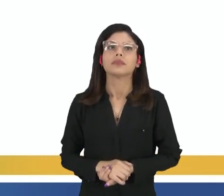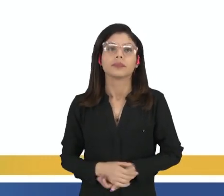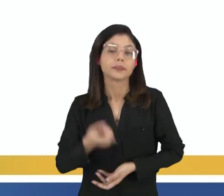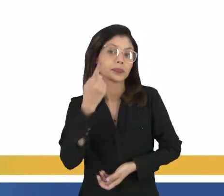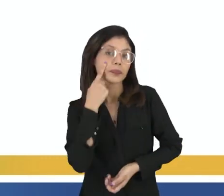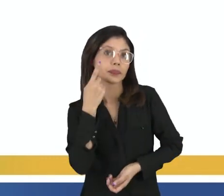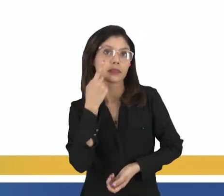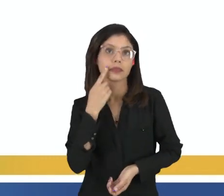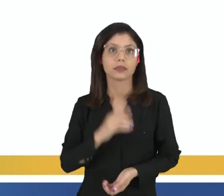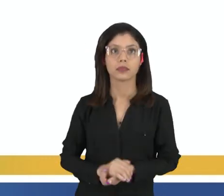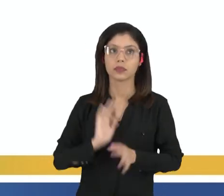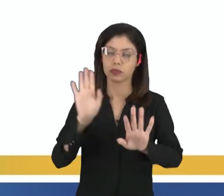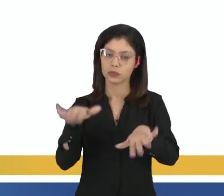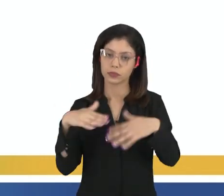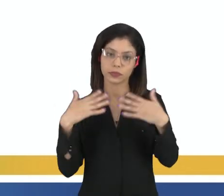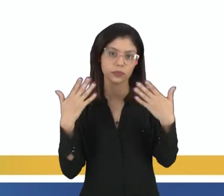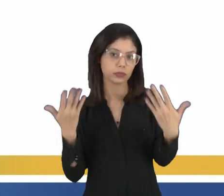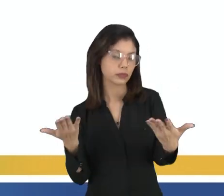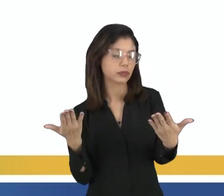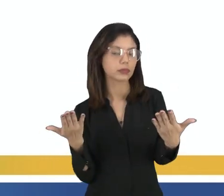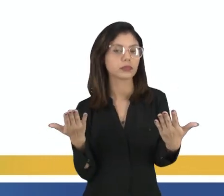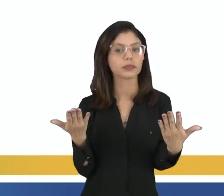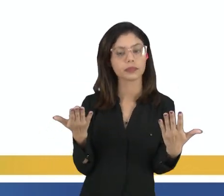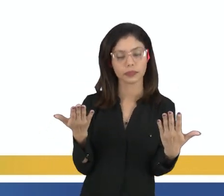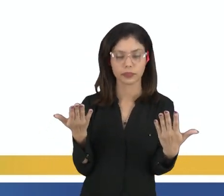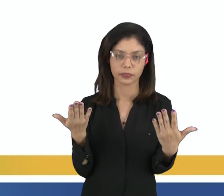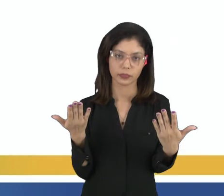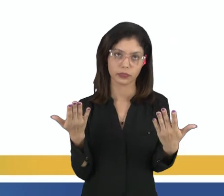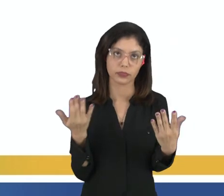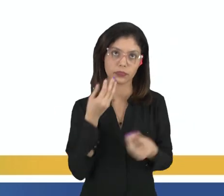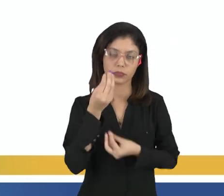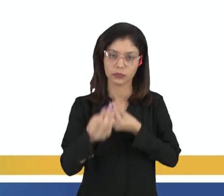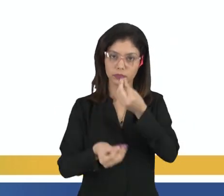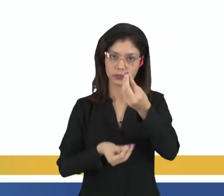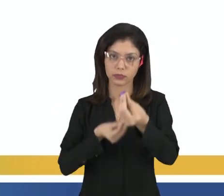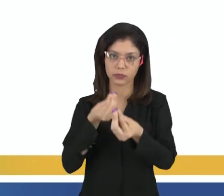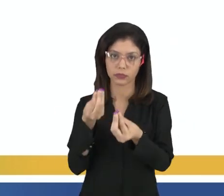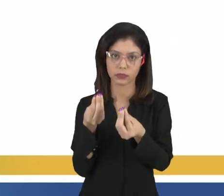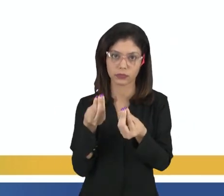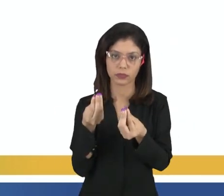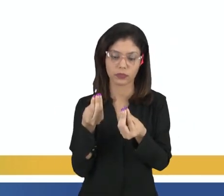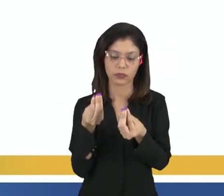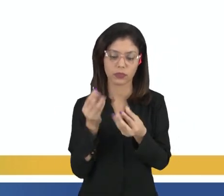vendo aqui sobre qual é como que é o